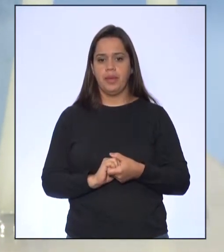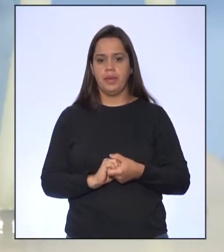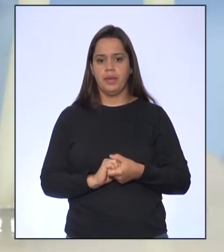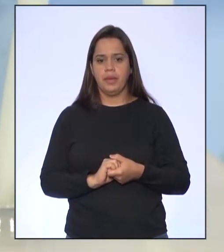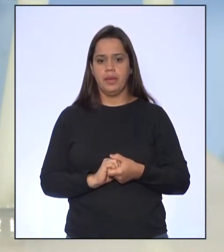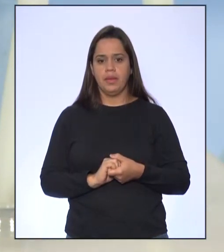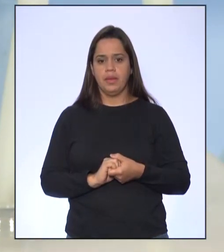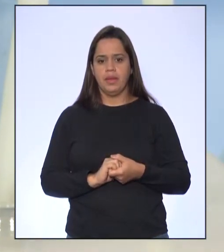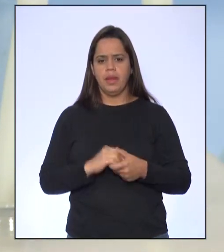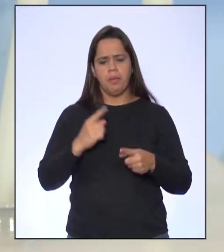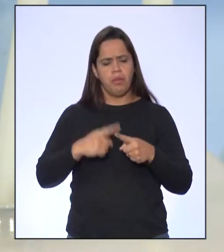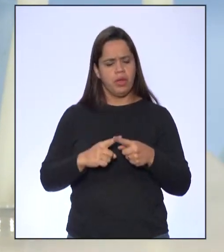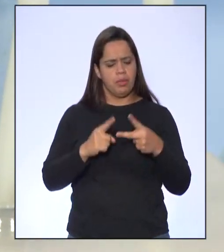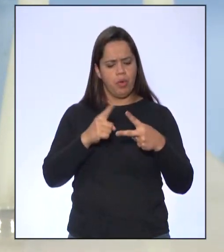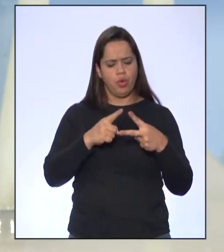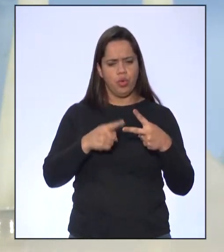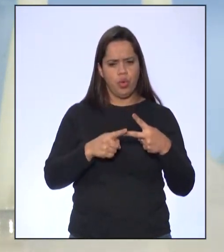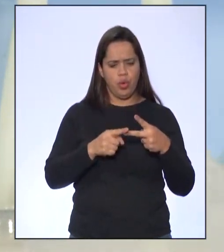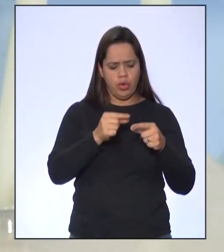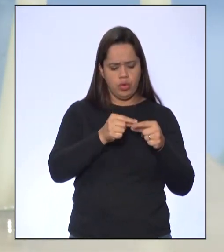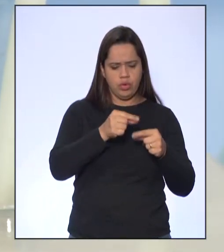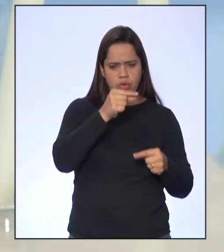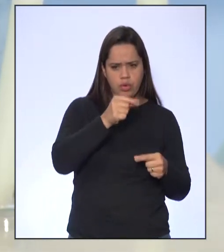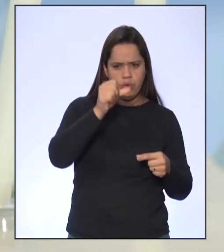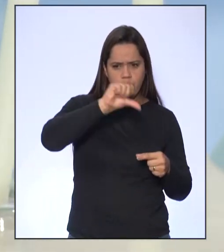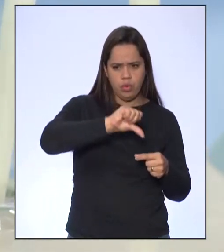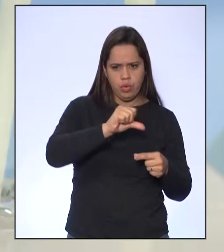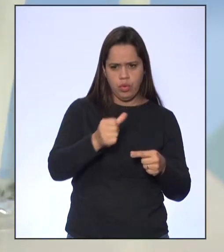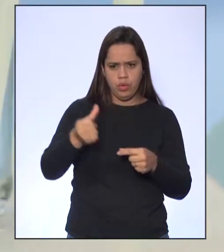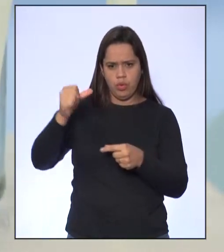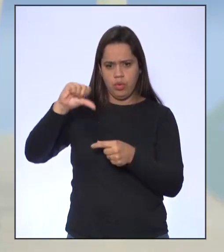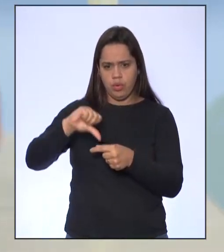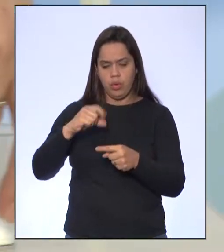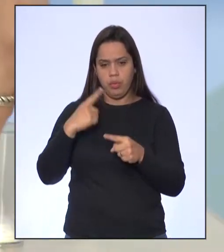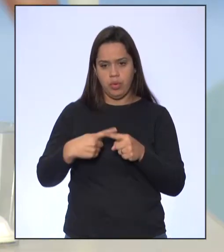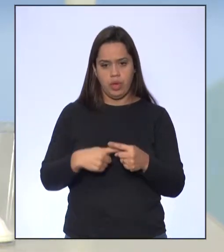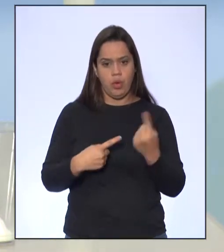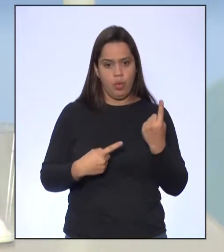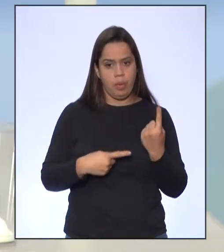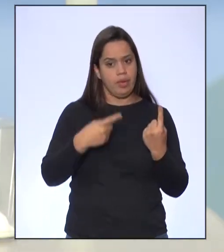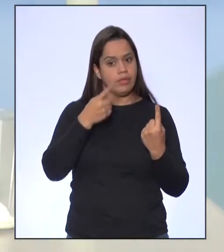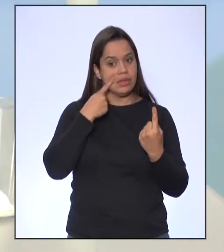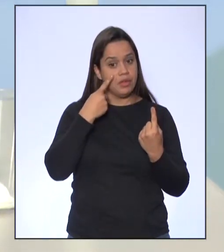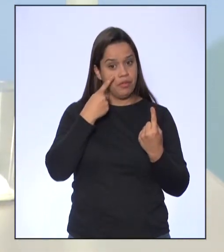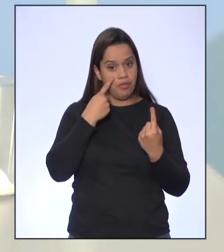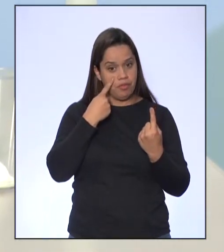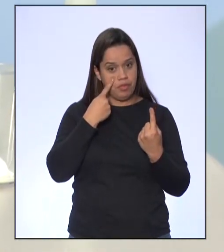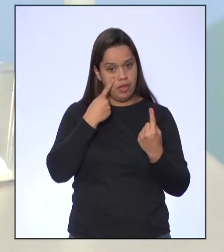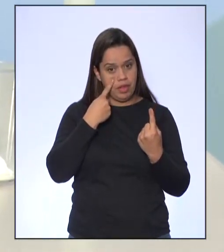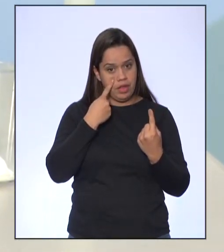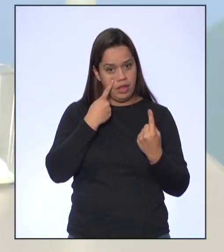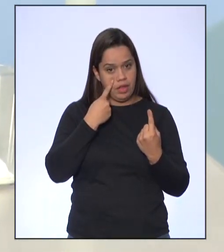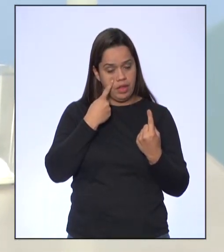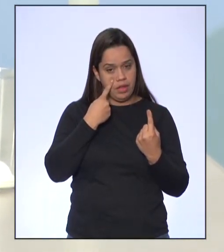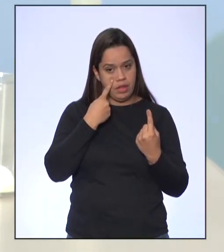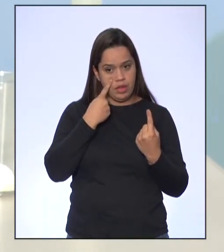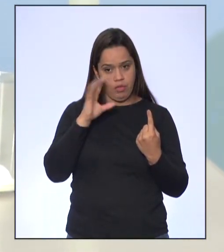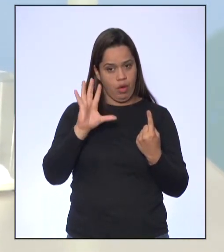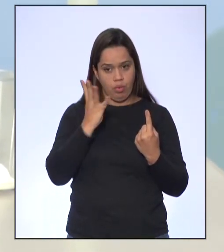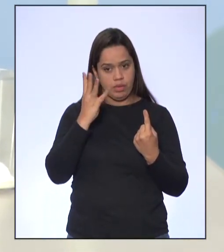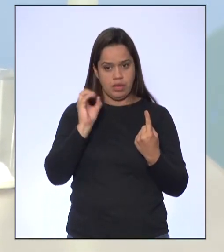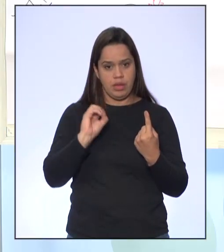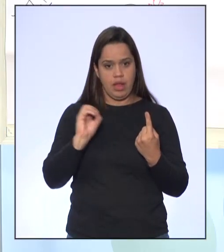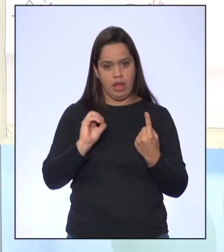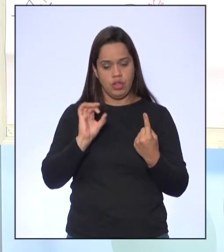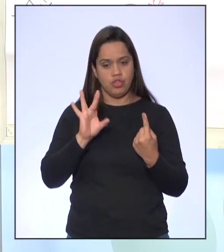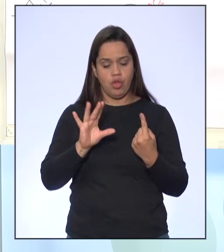Por que você está colocando 2, professora? Porque 1 é o fator de referência para vocês observarem que não vai acontecer nada, só